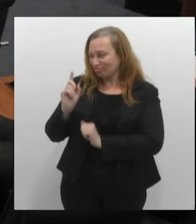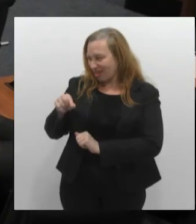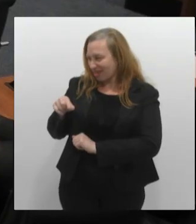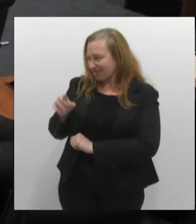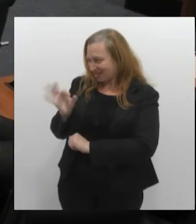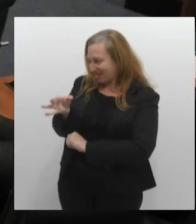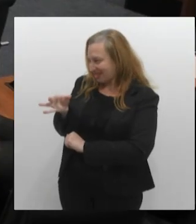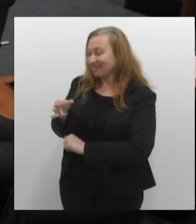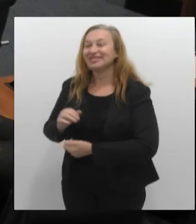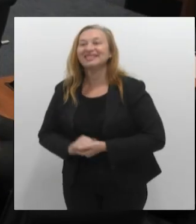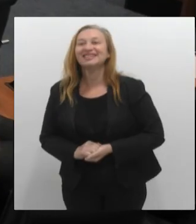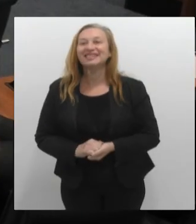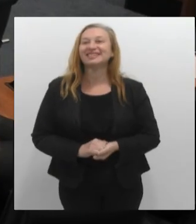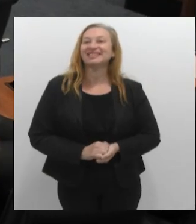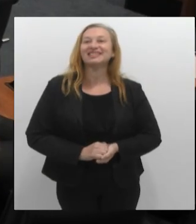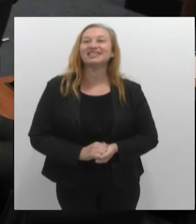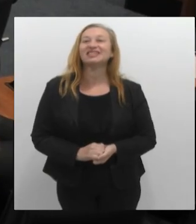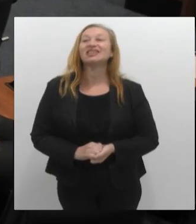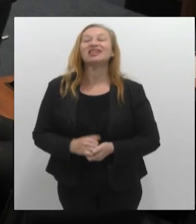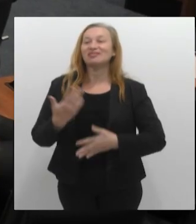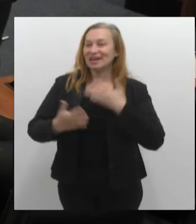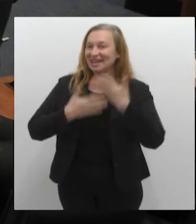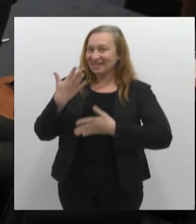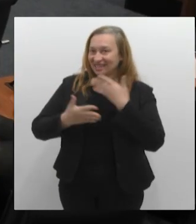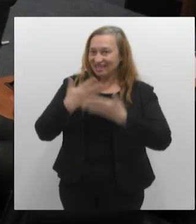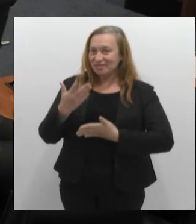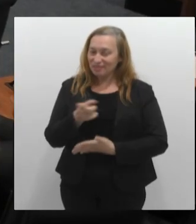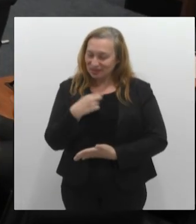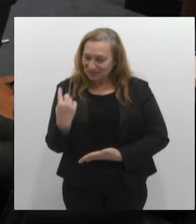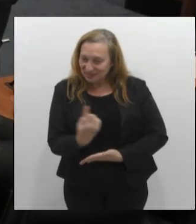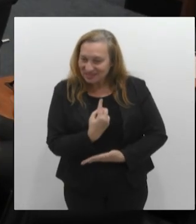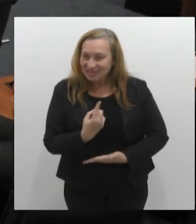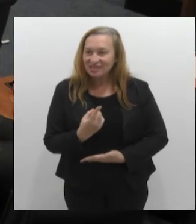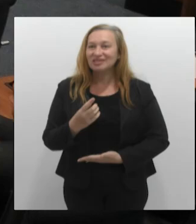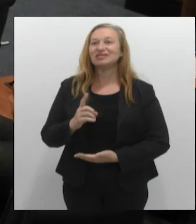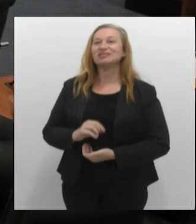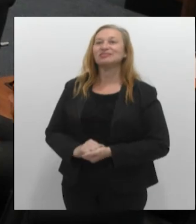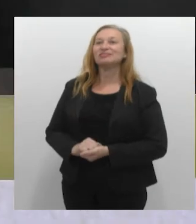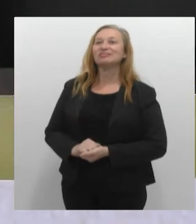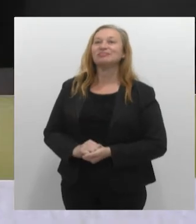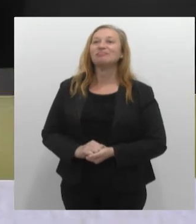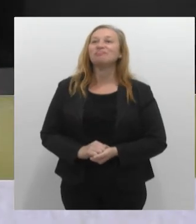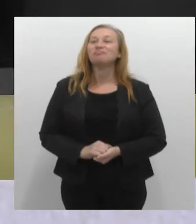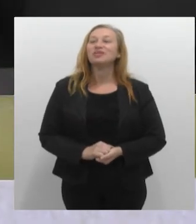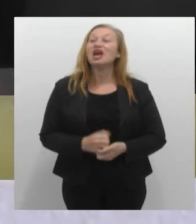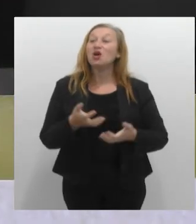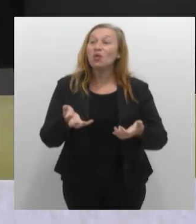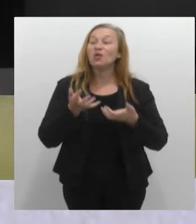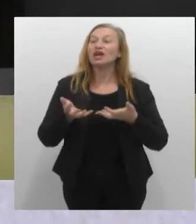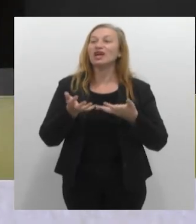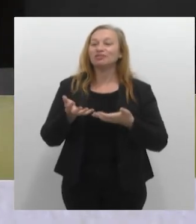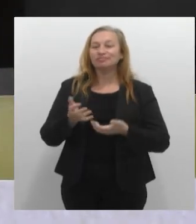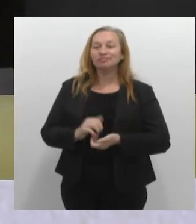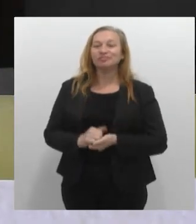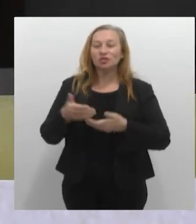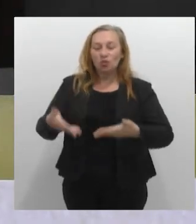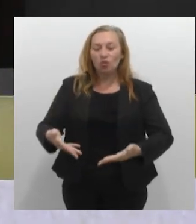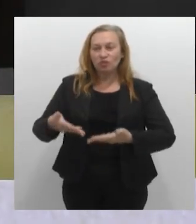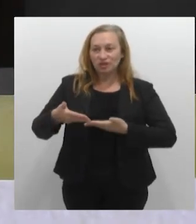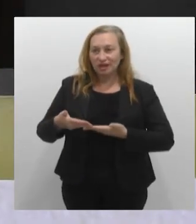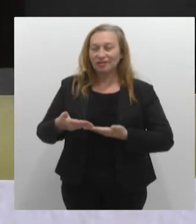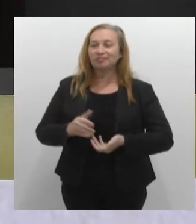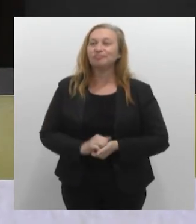dá? Mas é uma alegria muito grande para nós, Dona Ani. Eu quero então